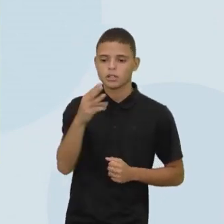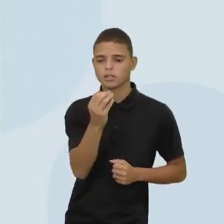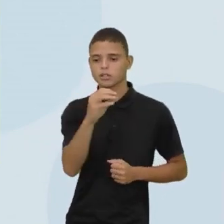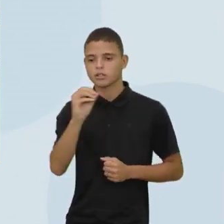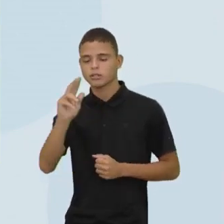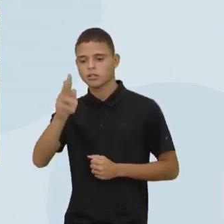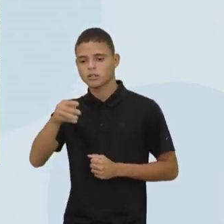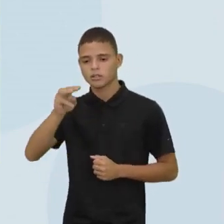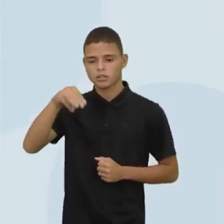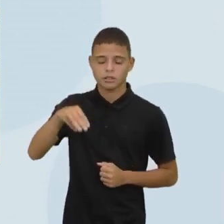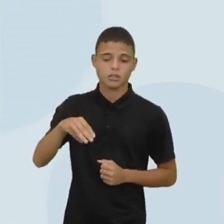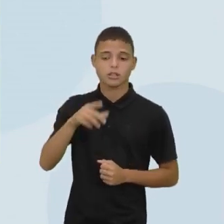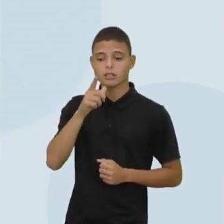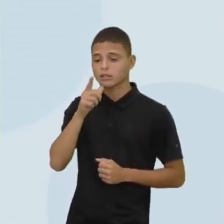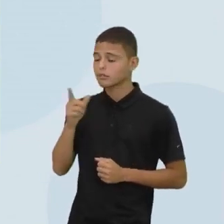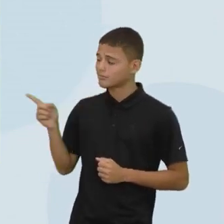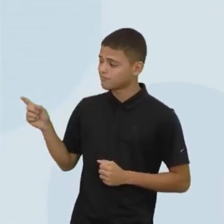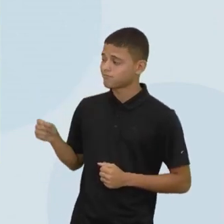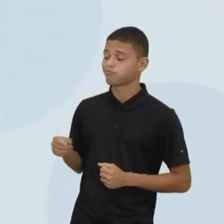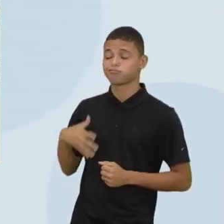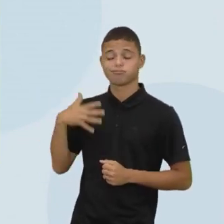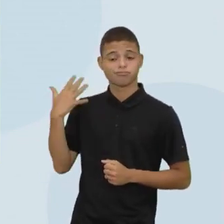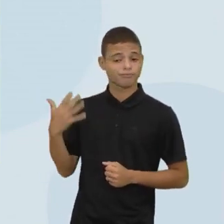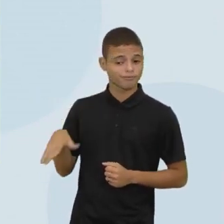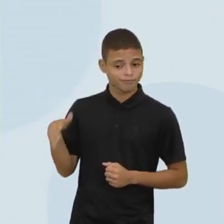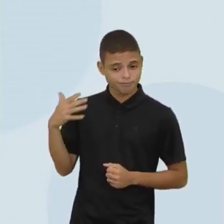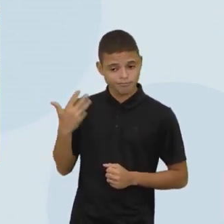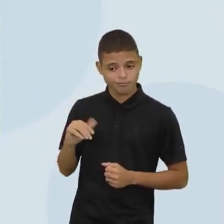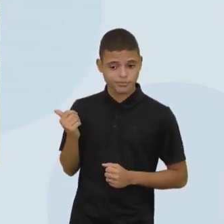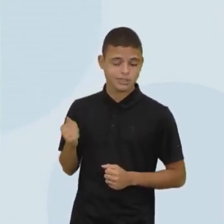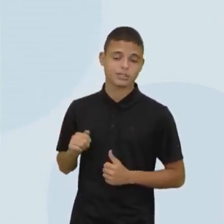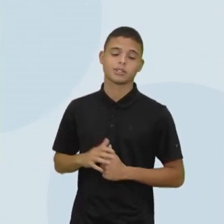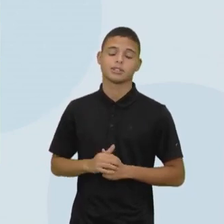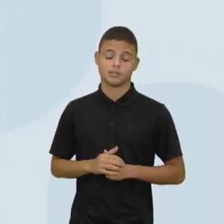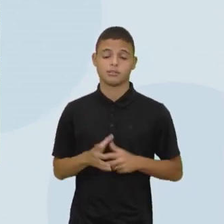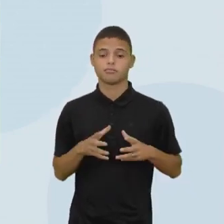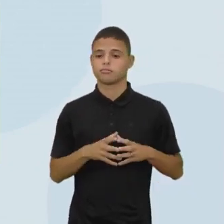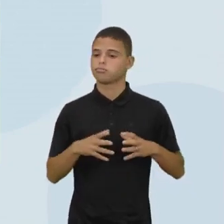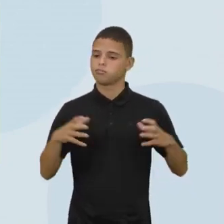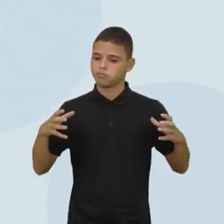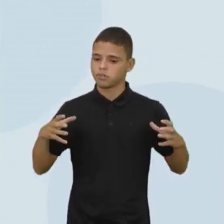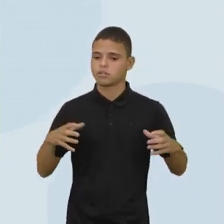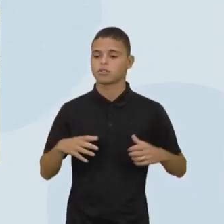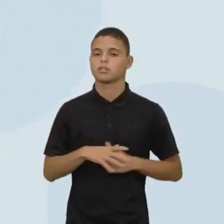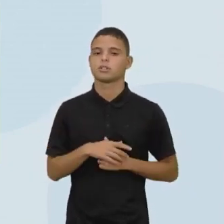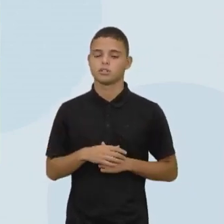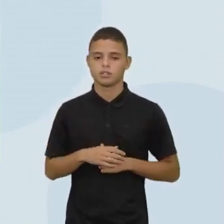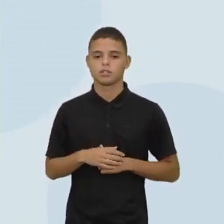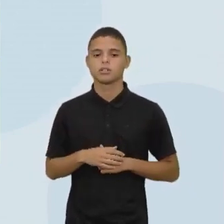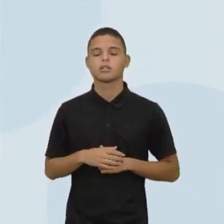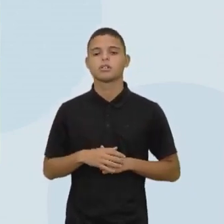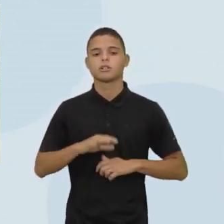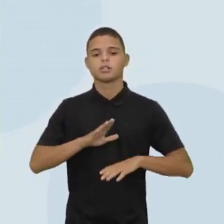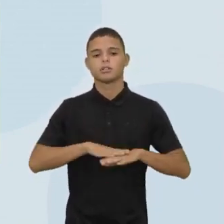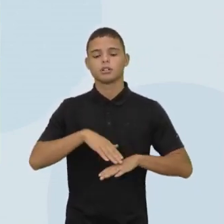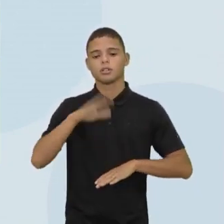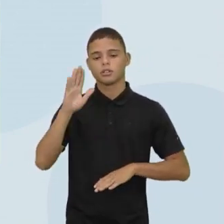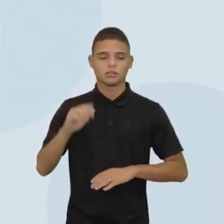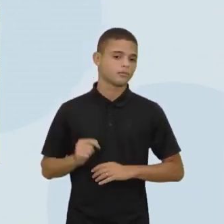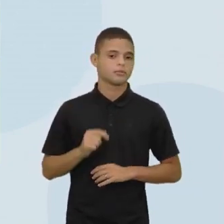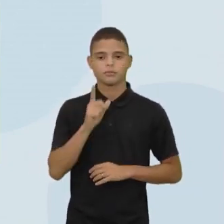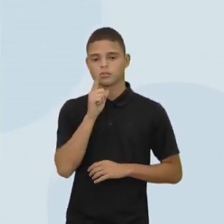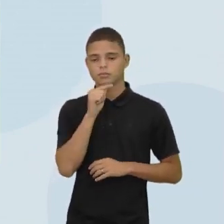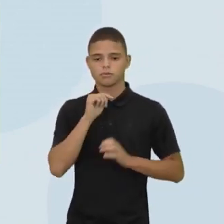de 1.800.000 quilômetros quadrados, né? Então, por isso, conhecido aí como um dos maiores rios